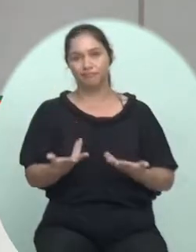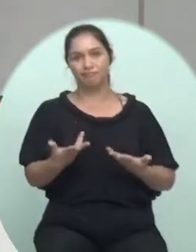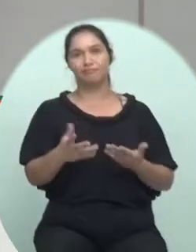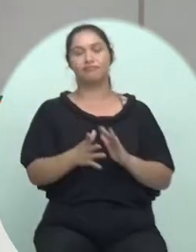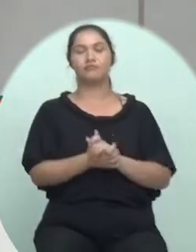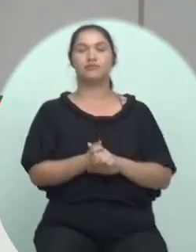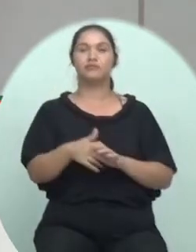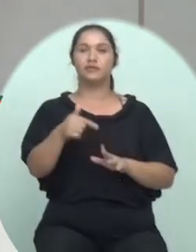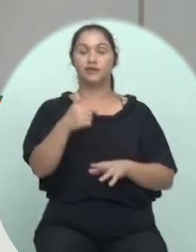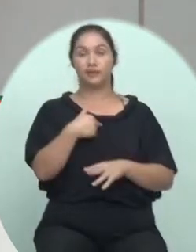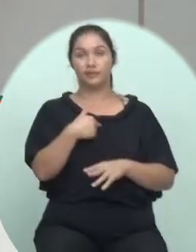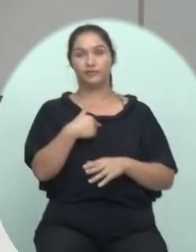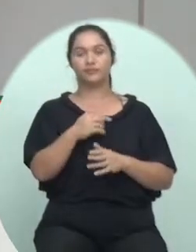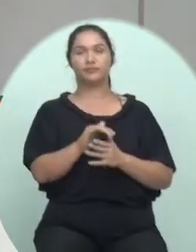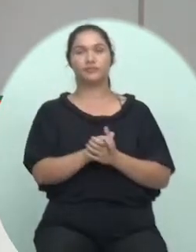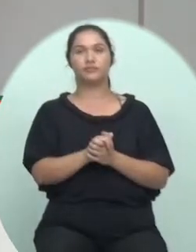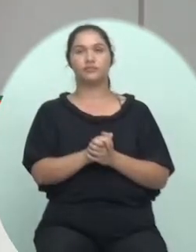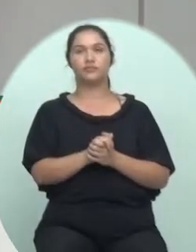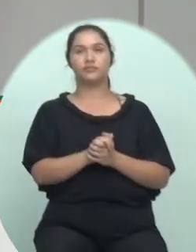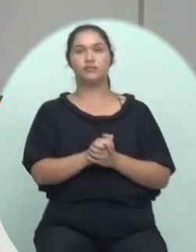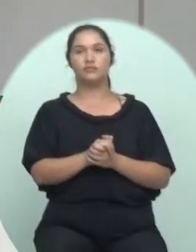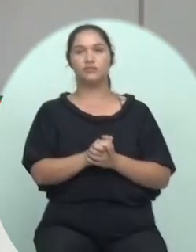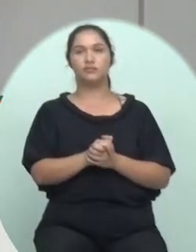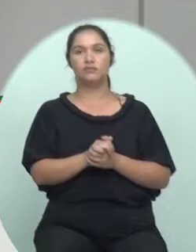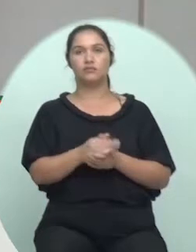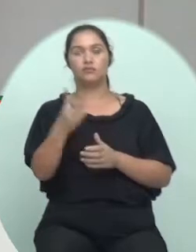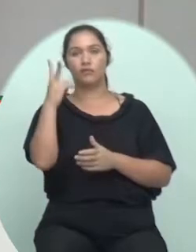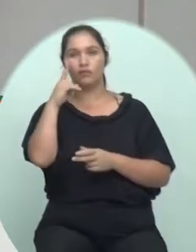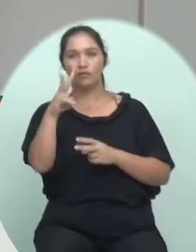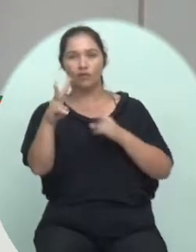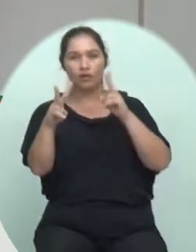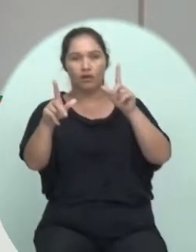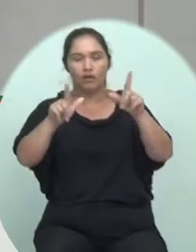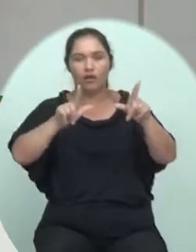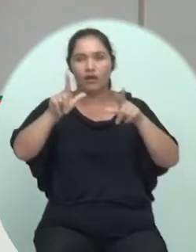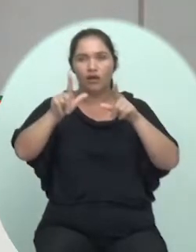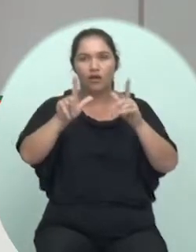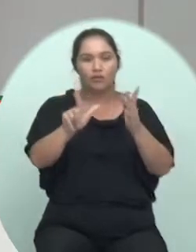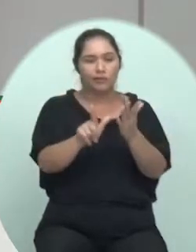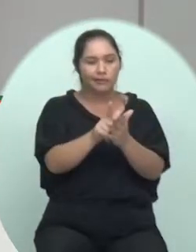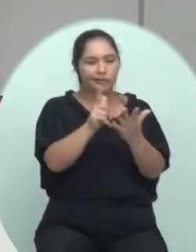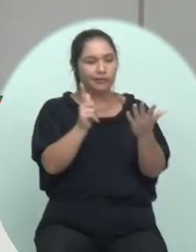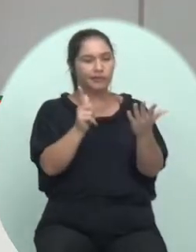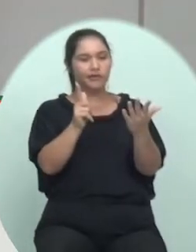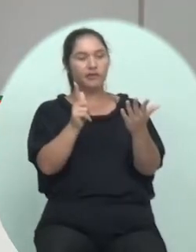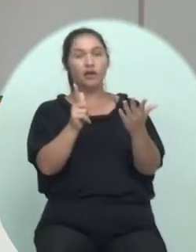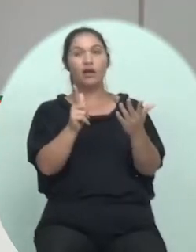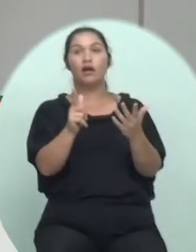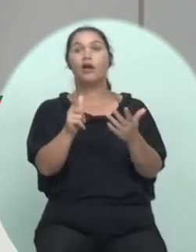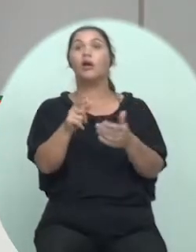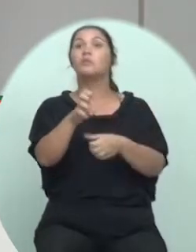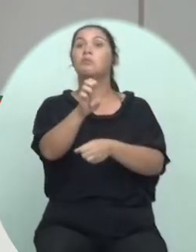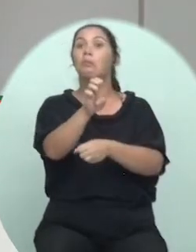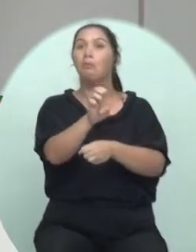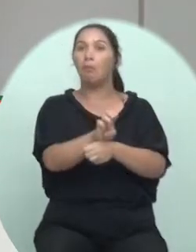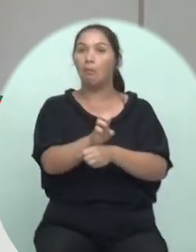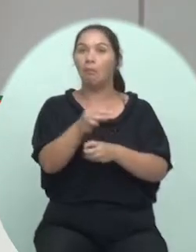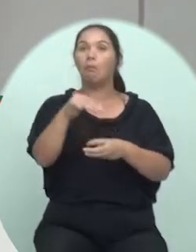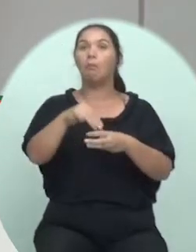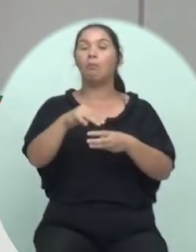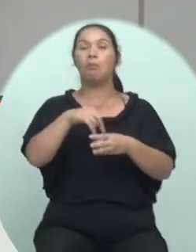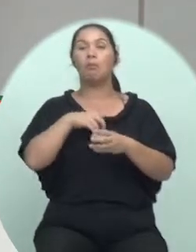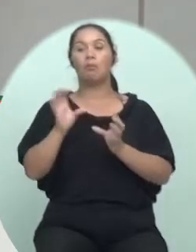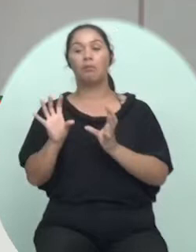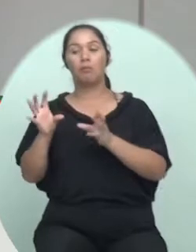eu, infelizmente, até vejo notícias que de municípios, de estados que têm uma secretaria voltada